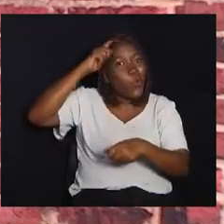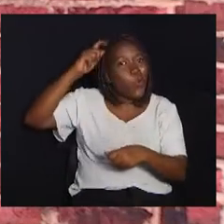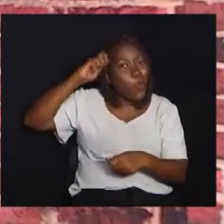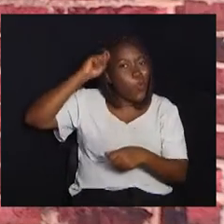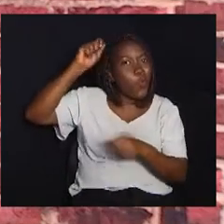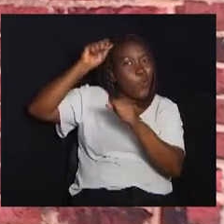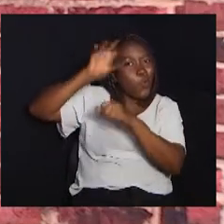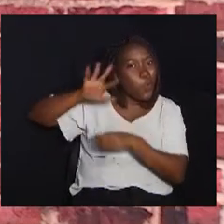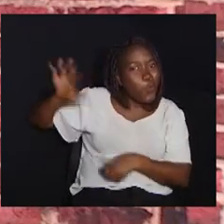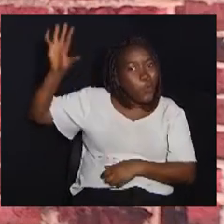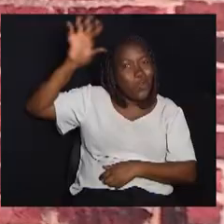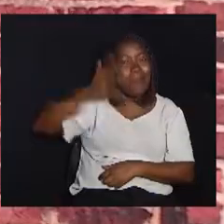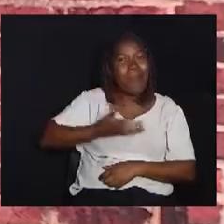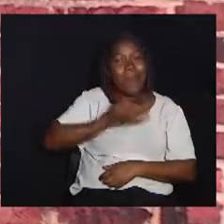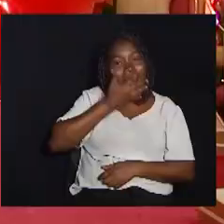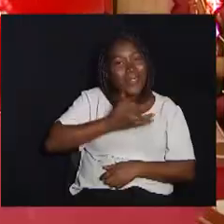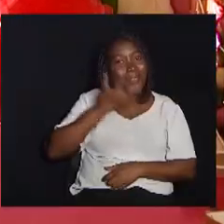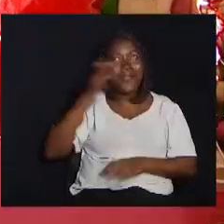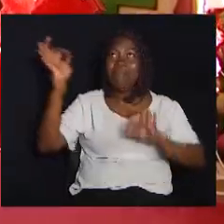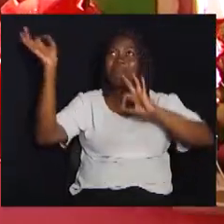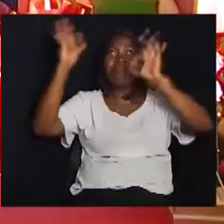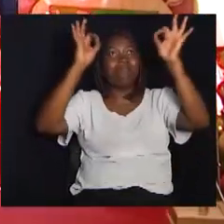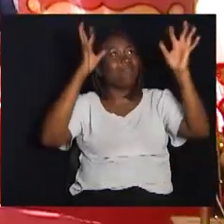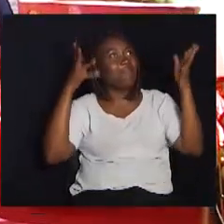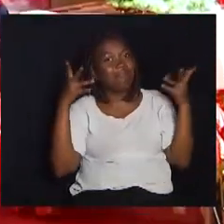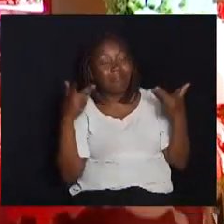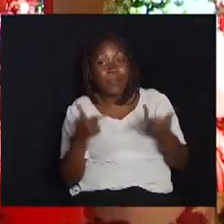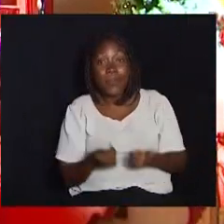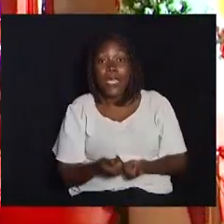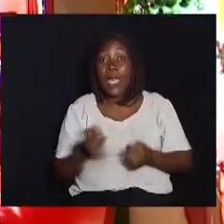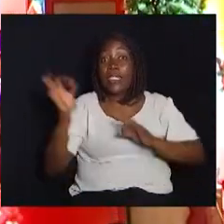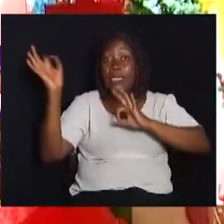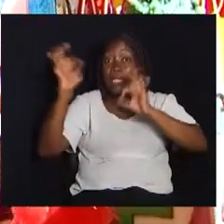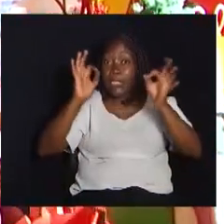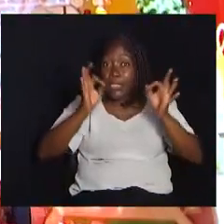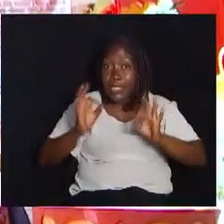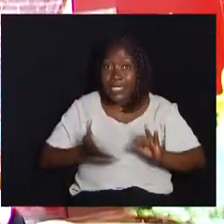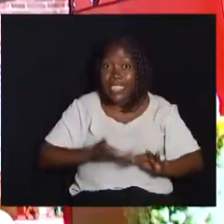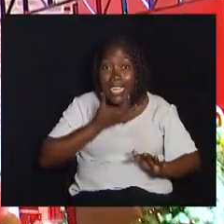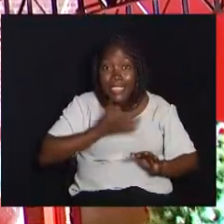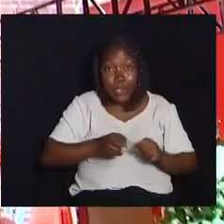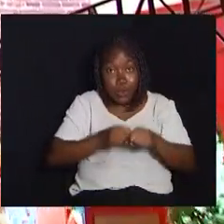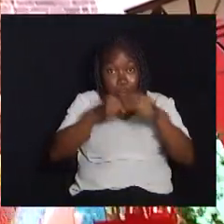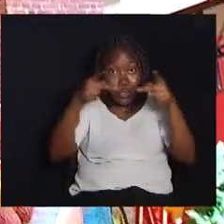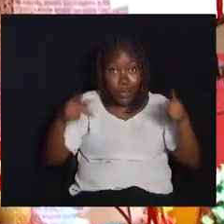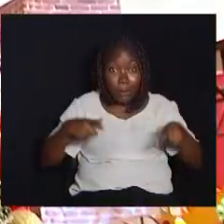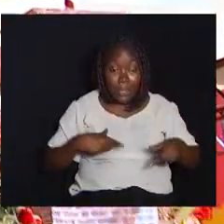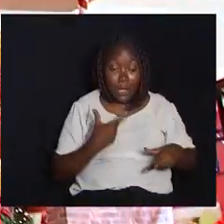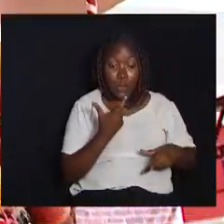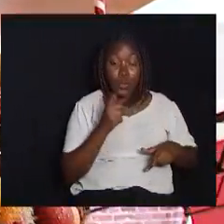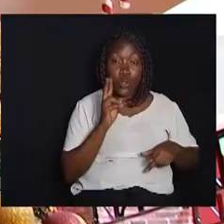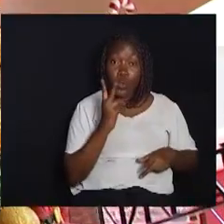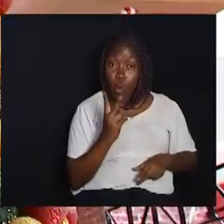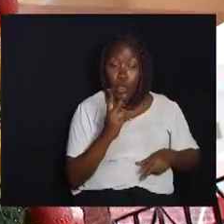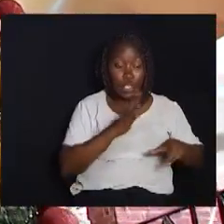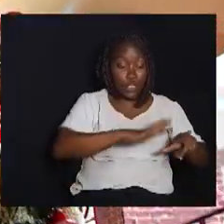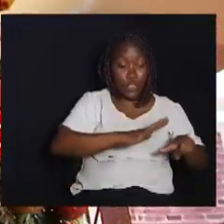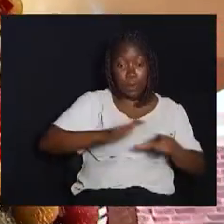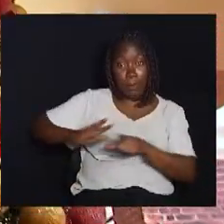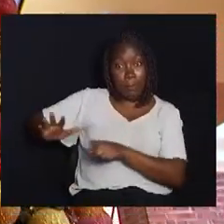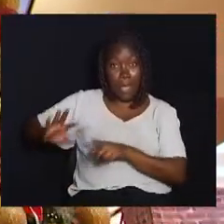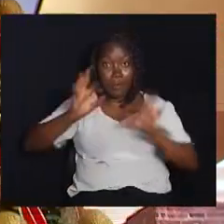crianças. A decoração está maravilhosa. A programação de Natal do shopping possui dois espaços decorados. O primeiro conta